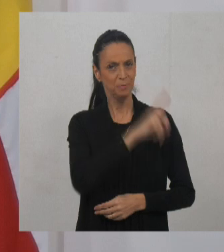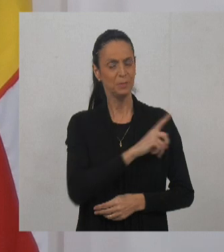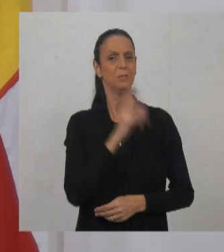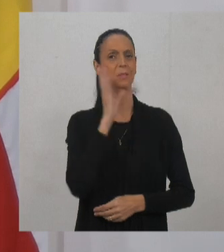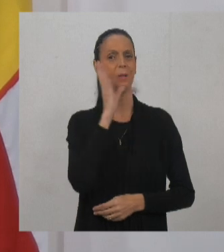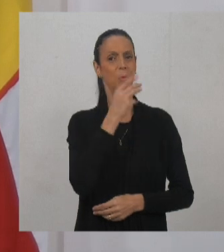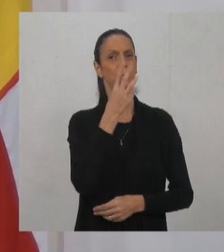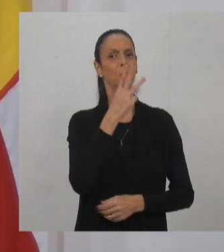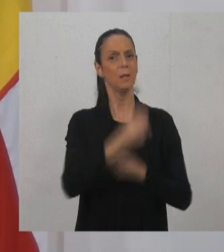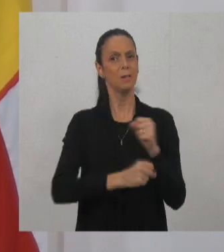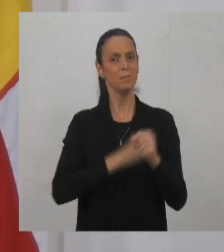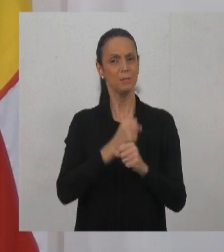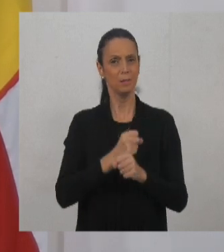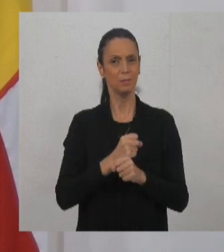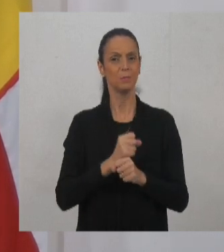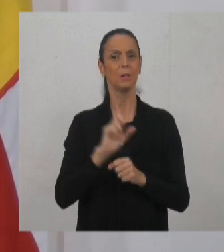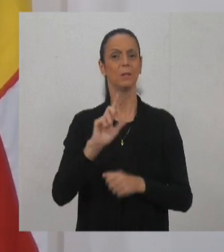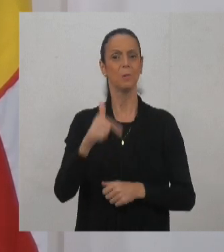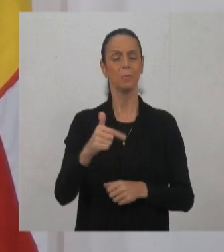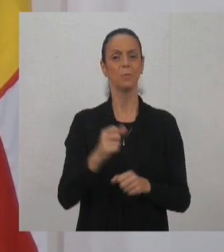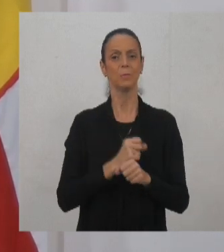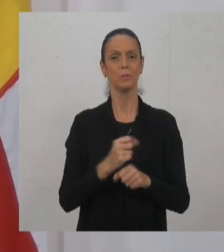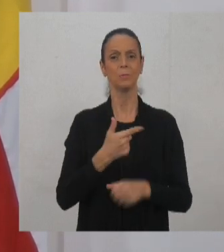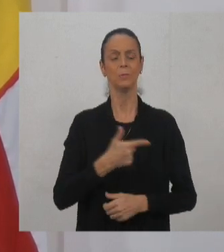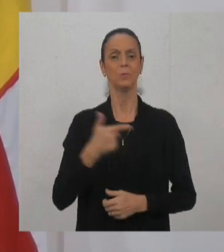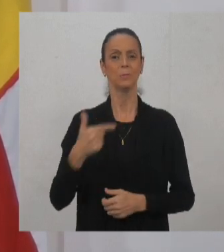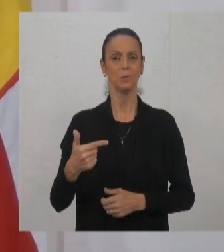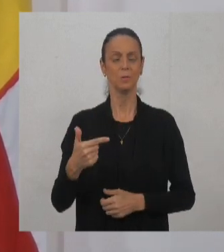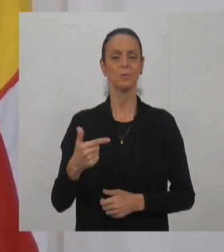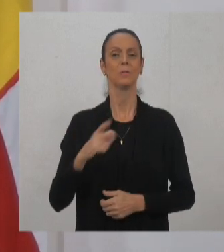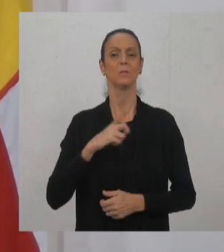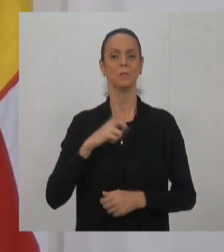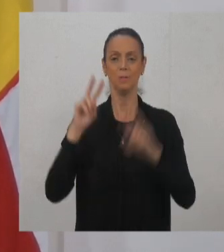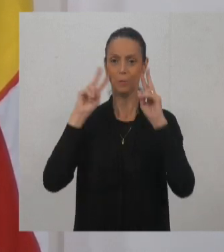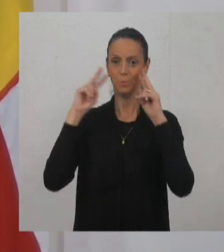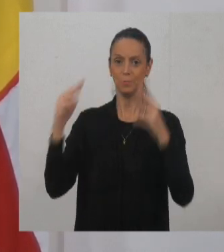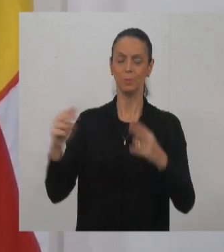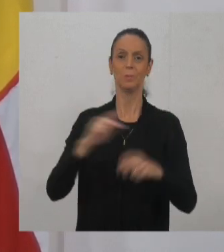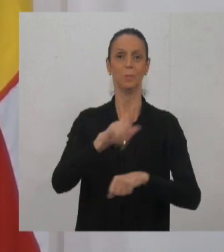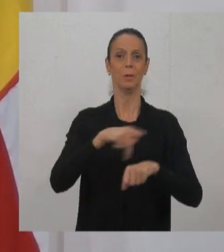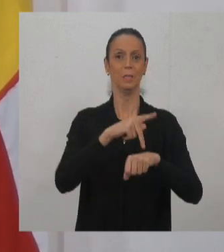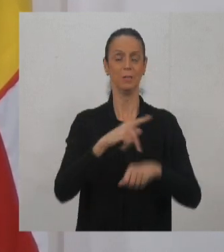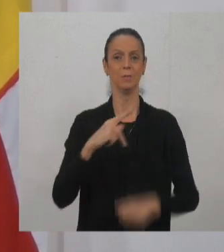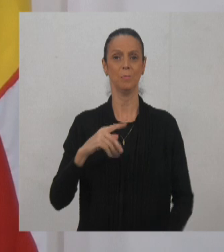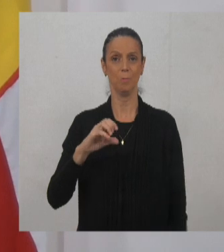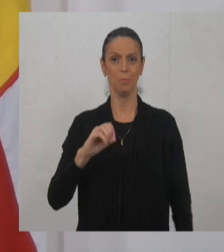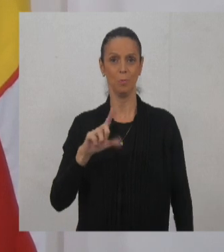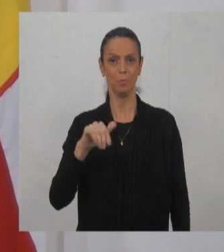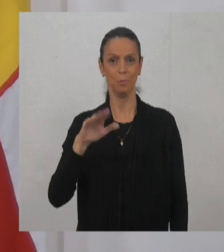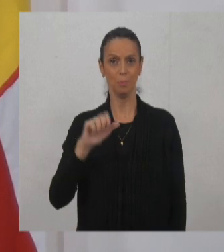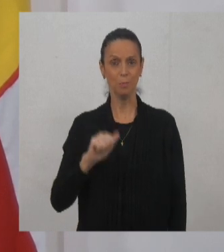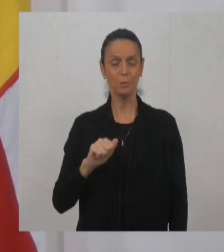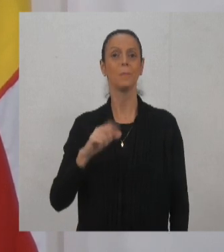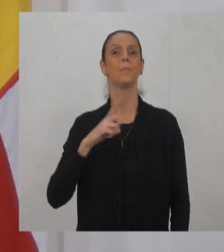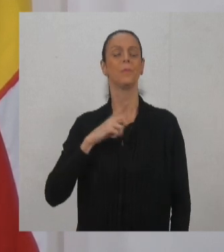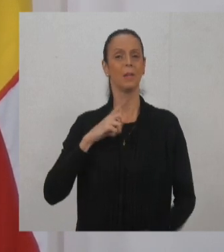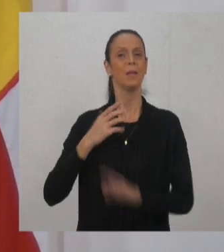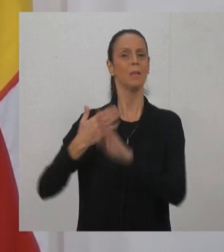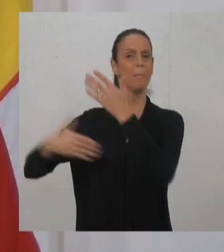até que em 22 houve esse reconhecimento. A Polônia tem uma data anterior aí